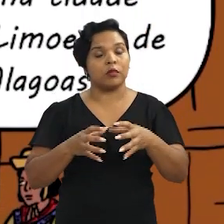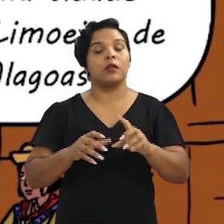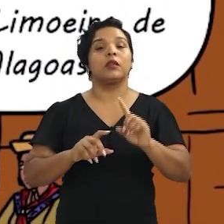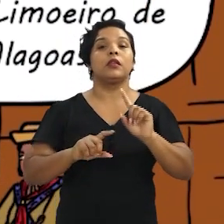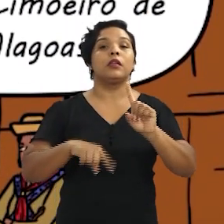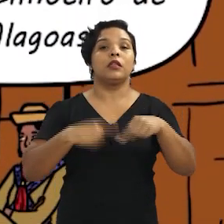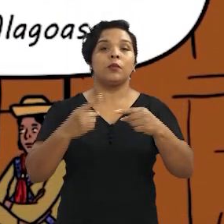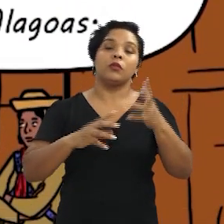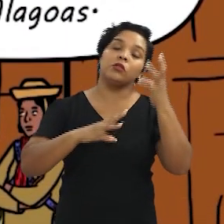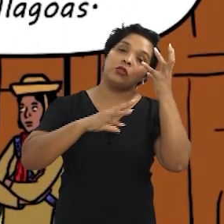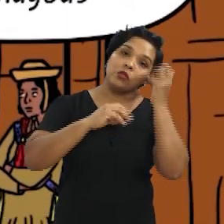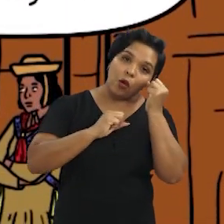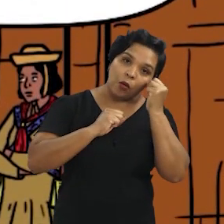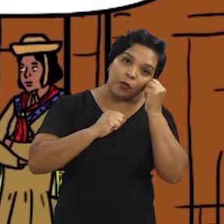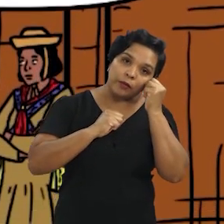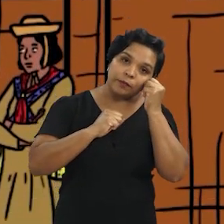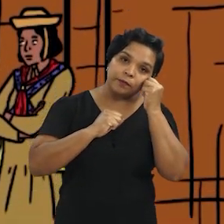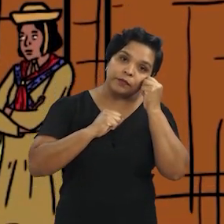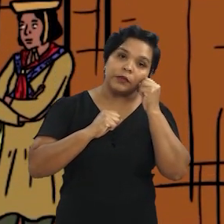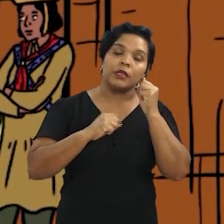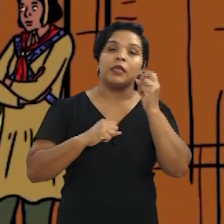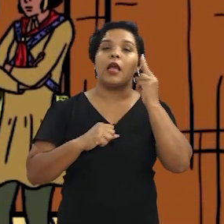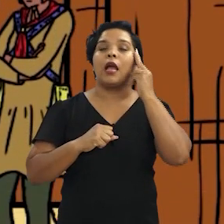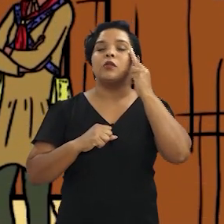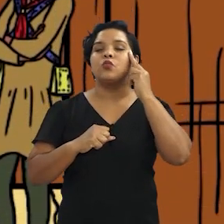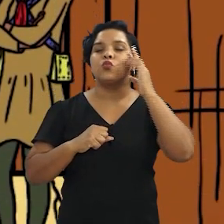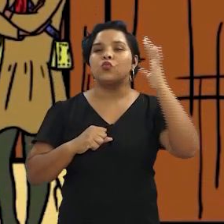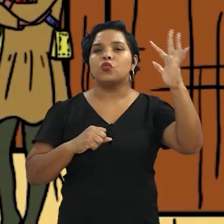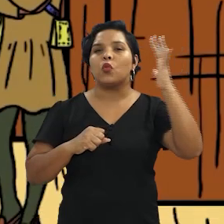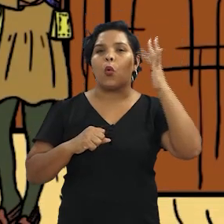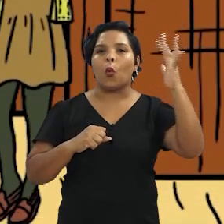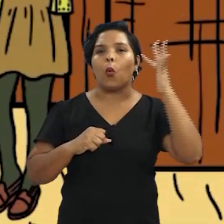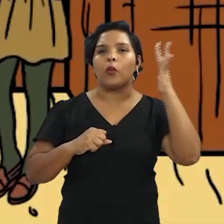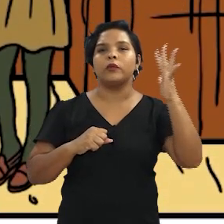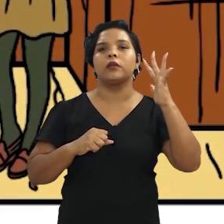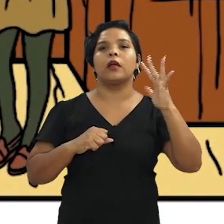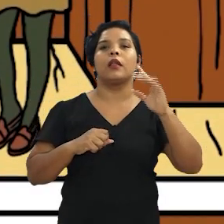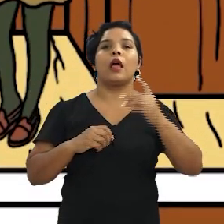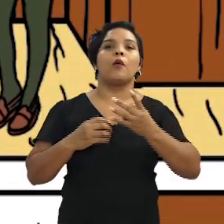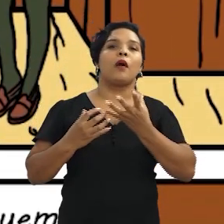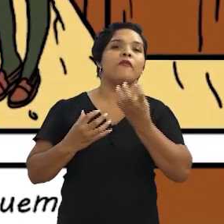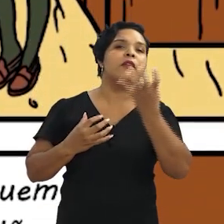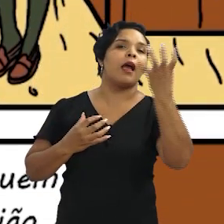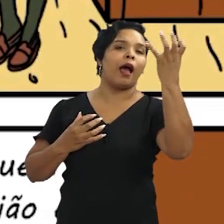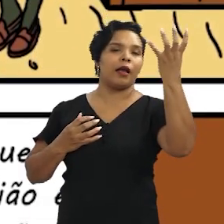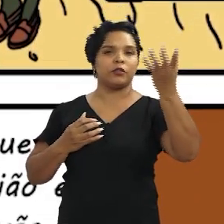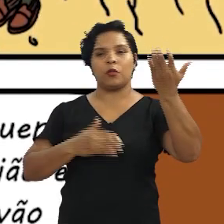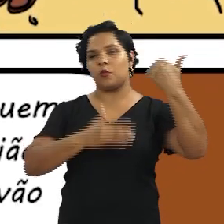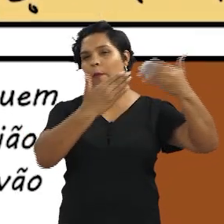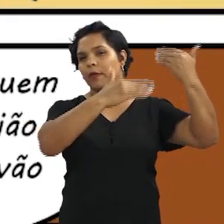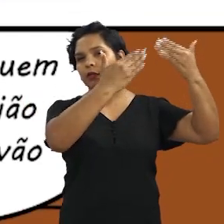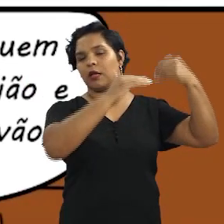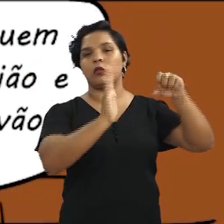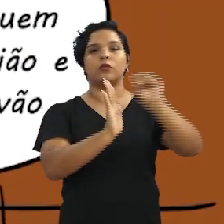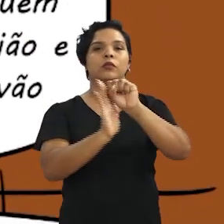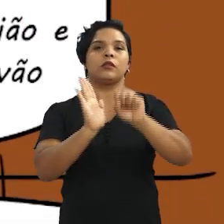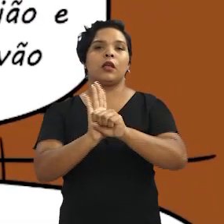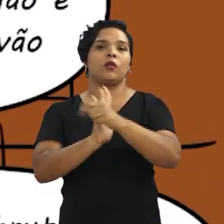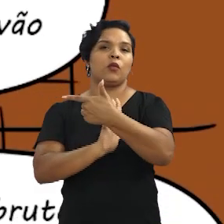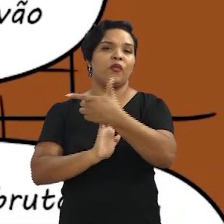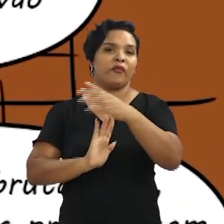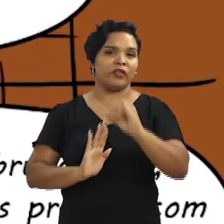mulheres cangaceiras e eles acabam dormindo e sonhando, e esse sonho leva a uma viagem no